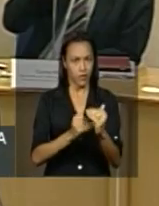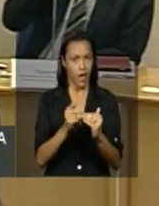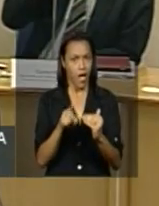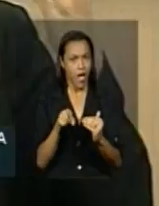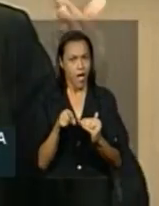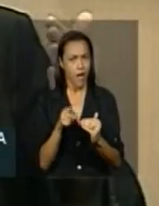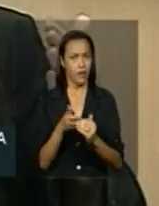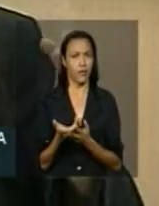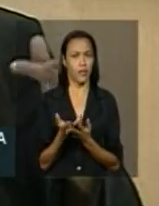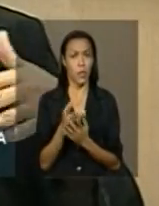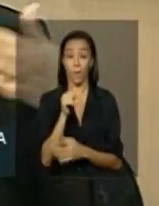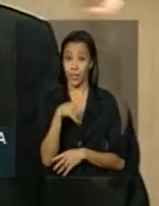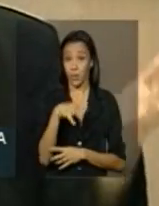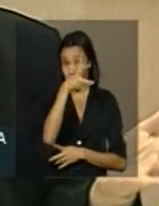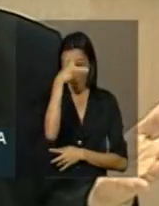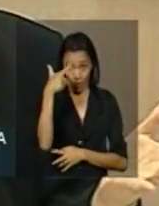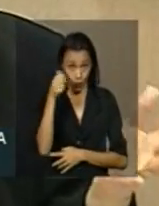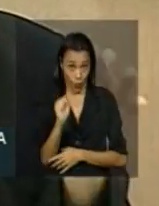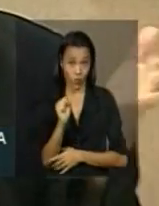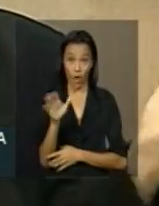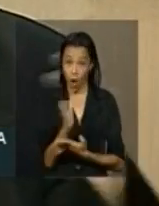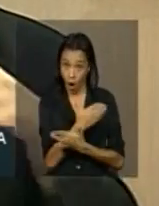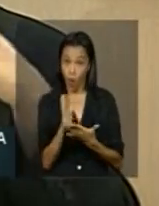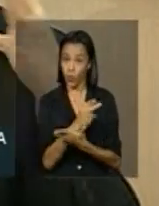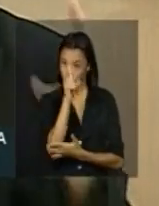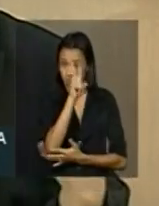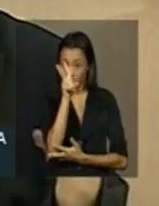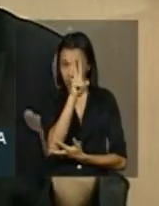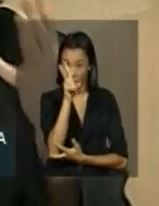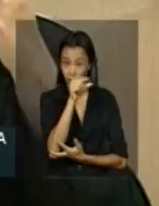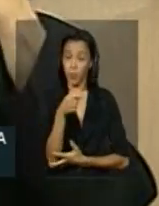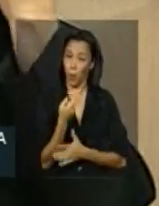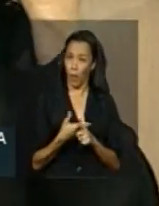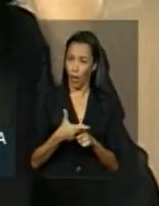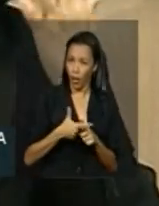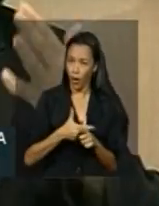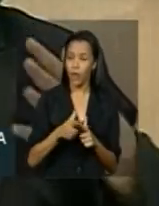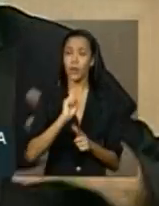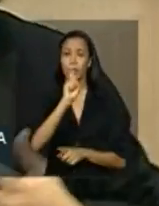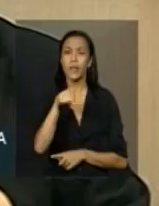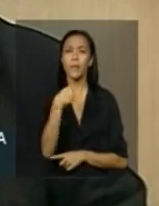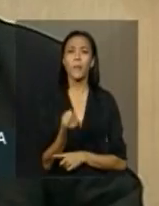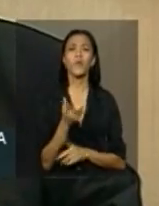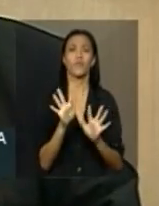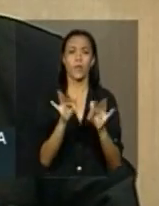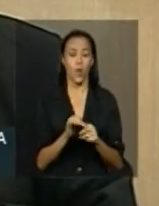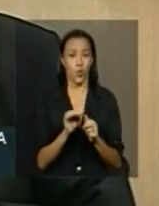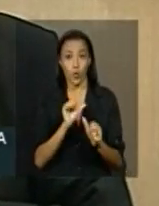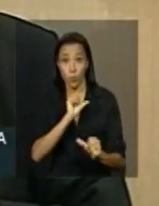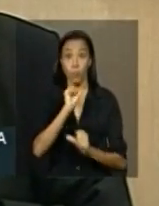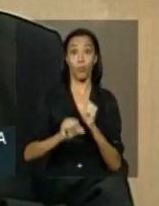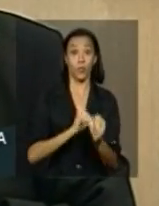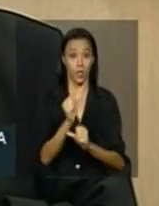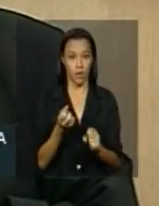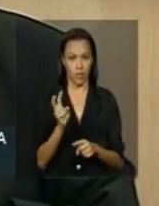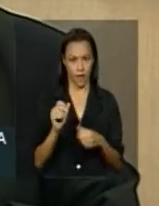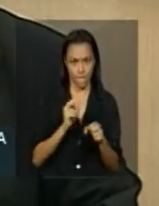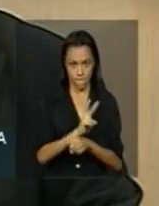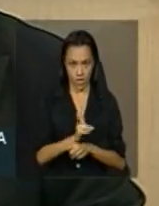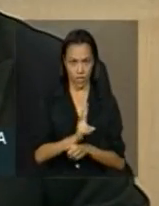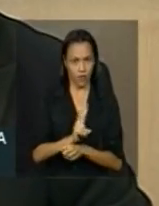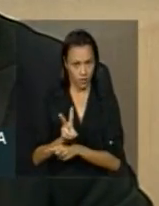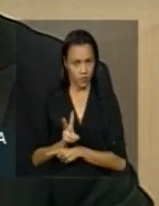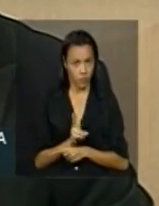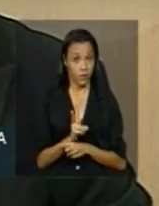crescendo teve o fenômeno Mato Grosso alguns de vocês estavam aqui se lembram o Gabri de crise e no final nós damos a estratégia de fiscalização e